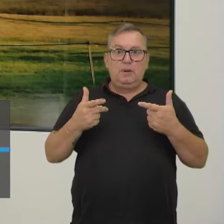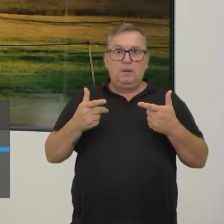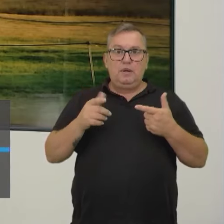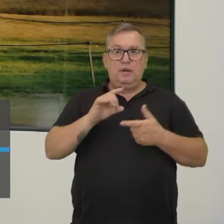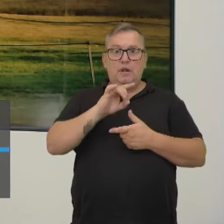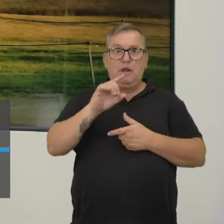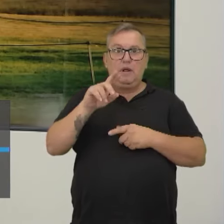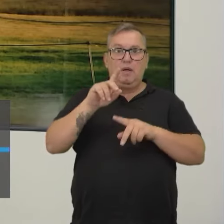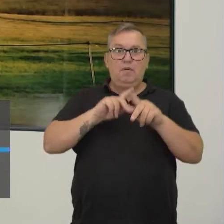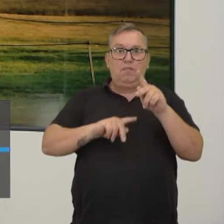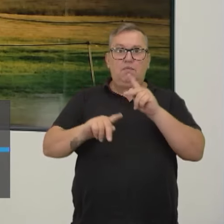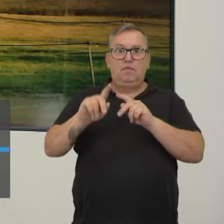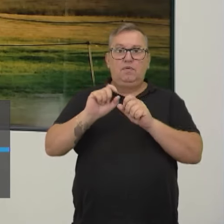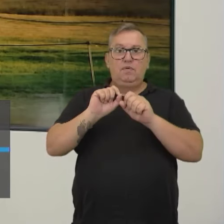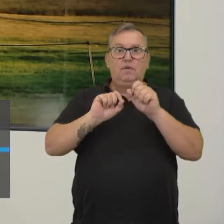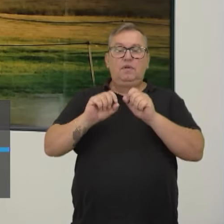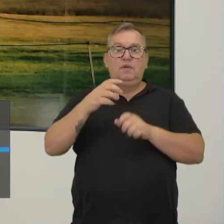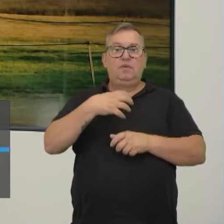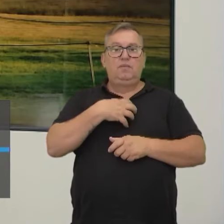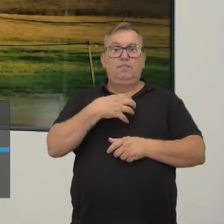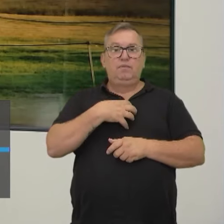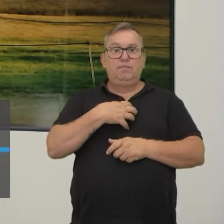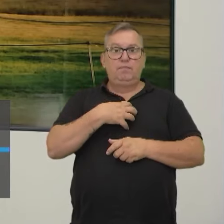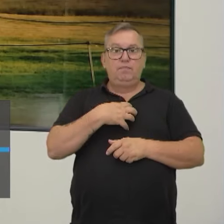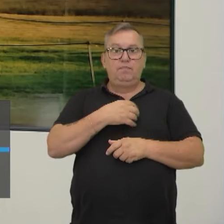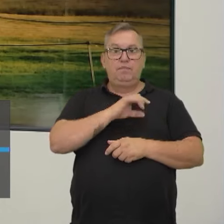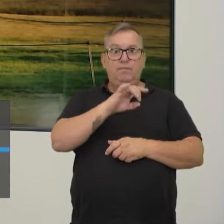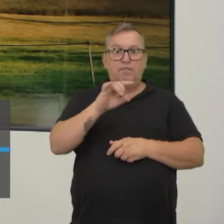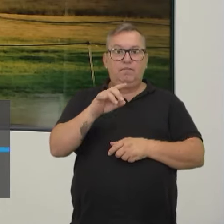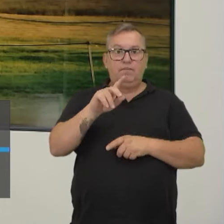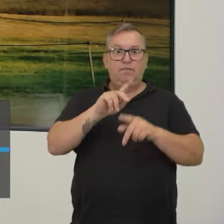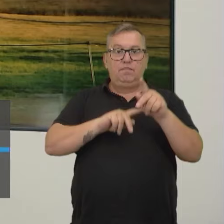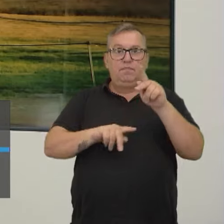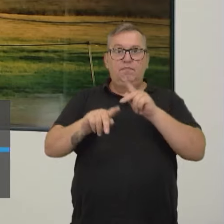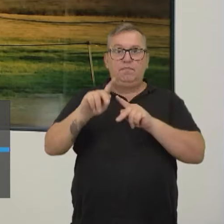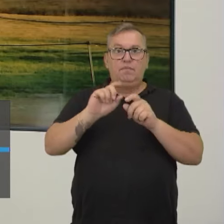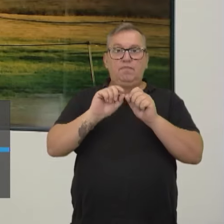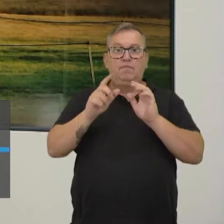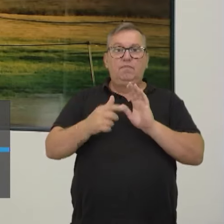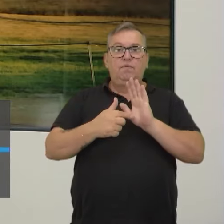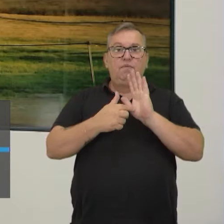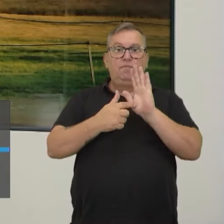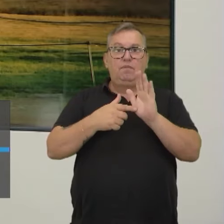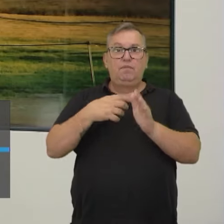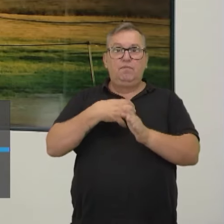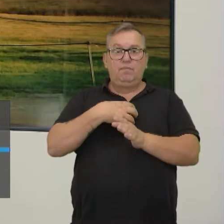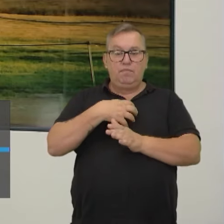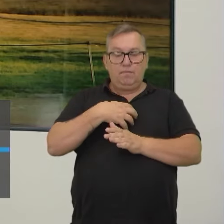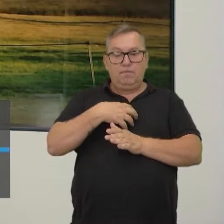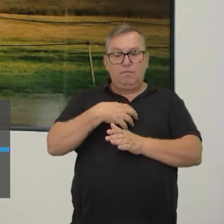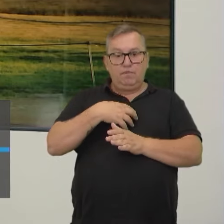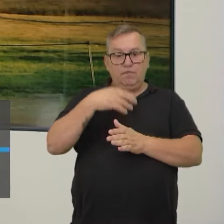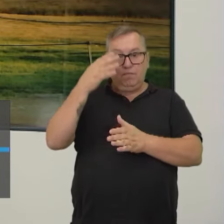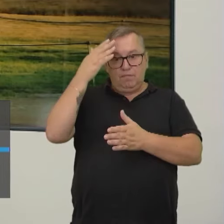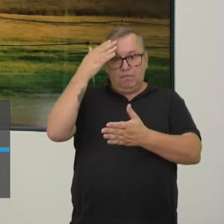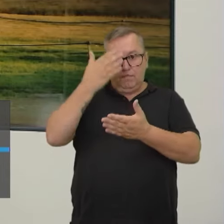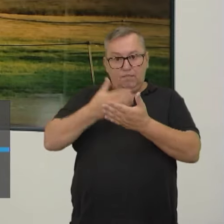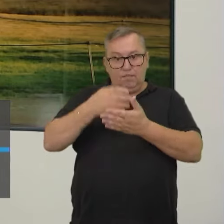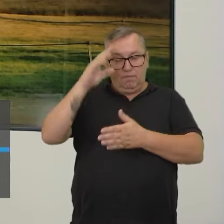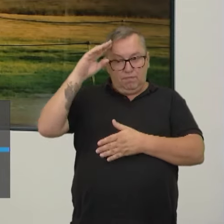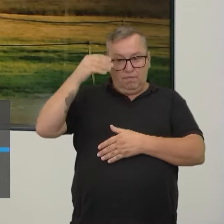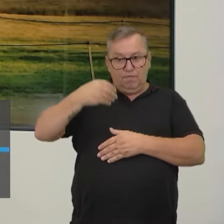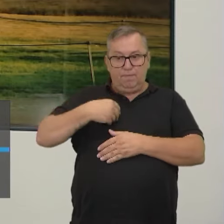cada povo foi fazendo de um jeito, né? Cada povo foi manifestando as suas crenças espirituais de uma